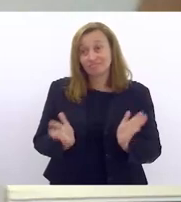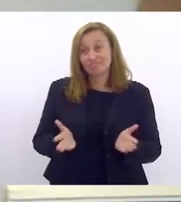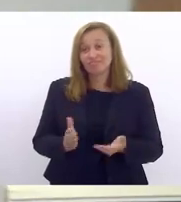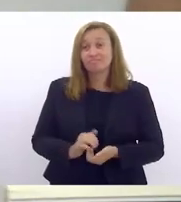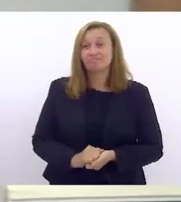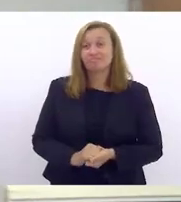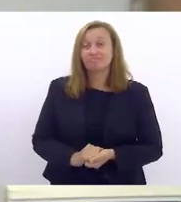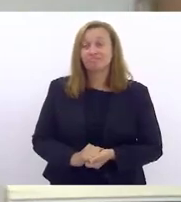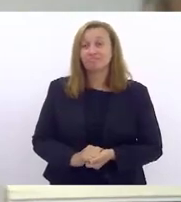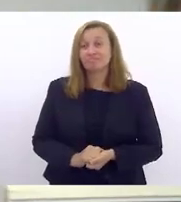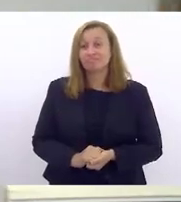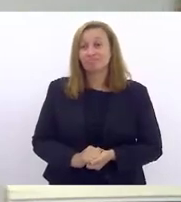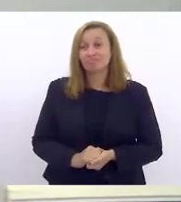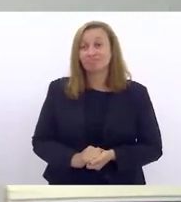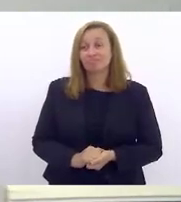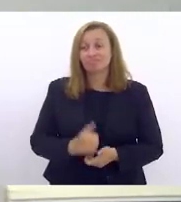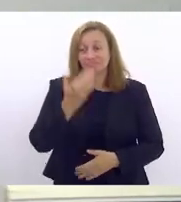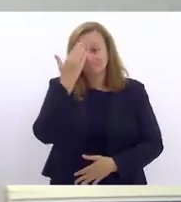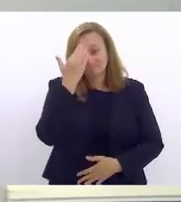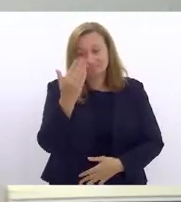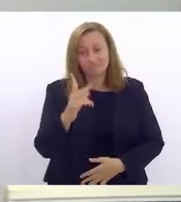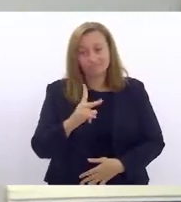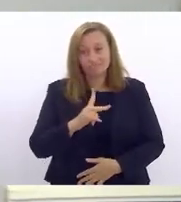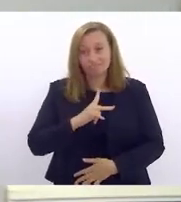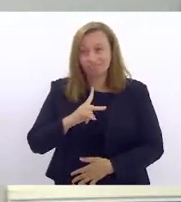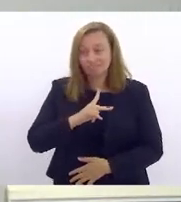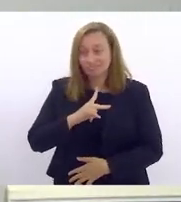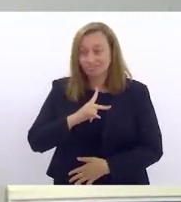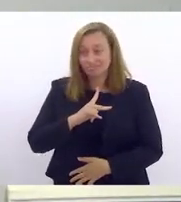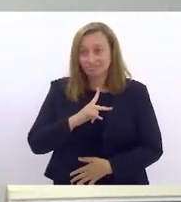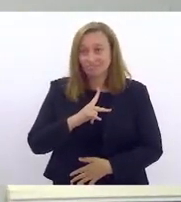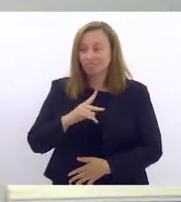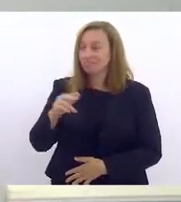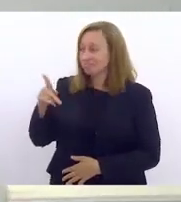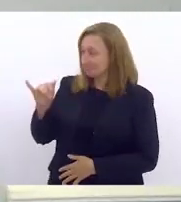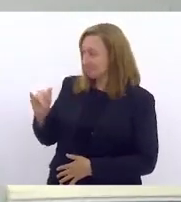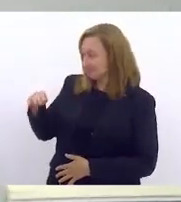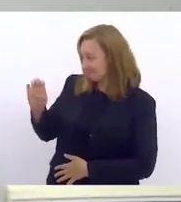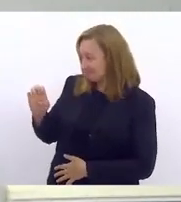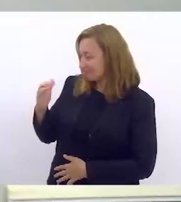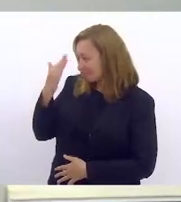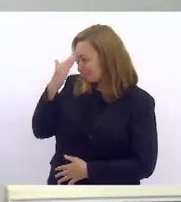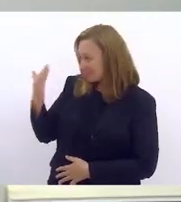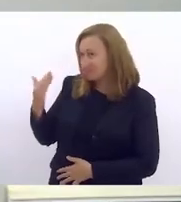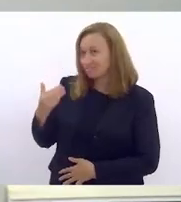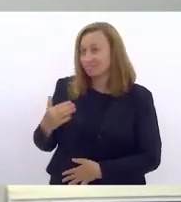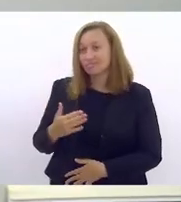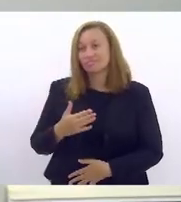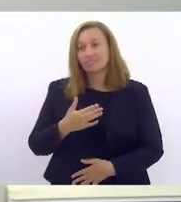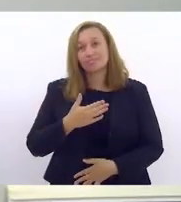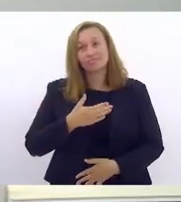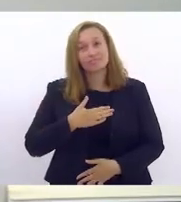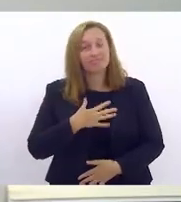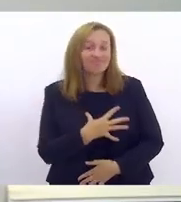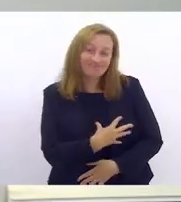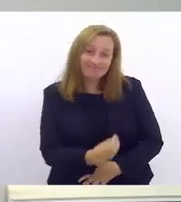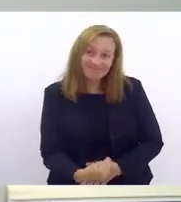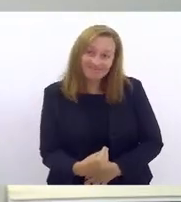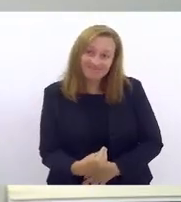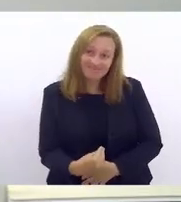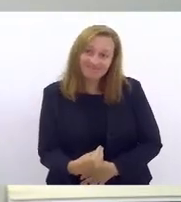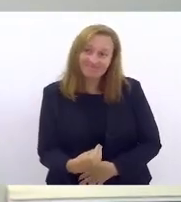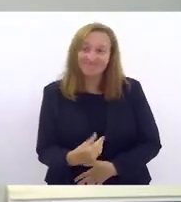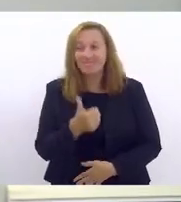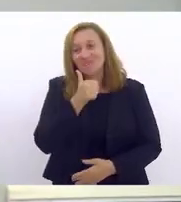só fazer um agradecimento meu pessoal, né, que eu agradeço meu pai e minha mãe, os meus lindos filhos e o